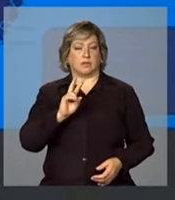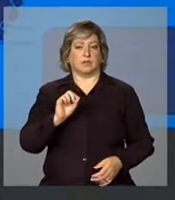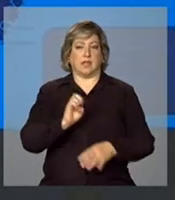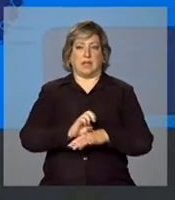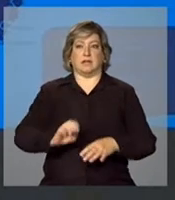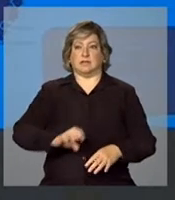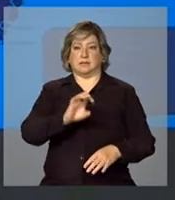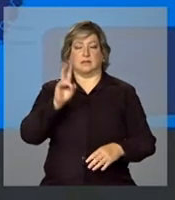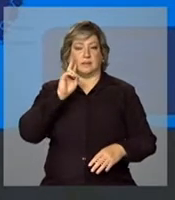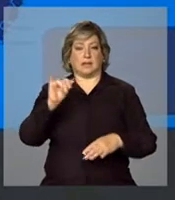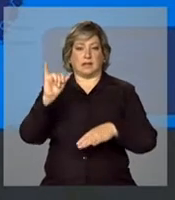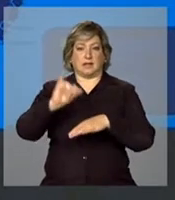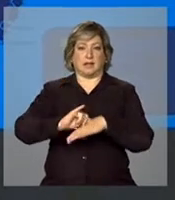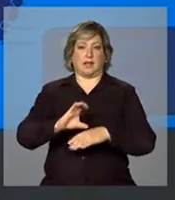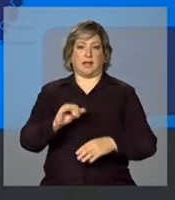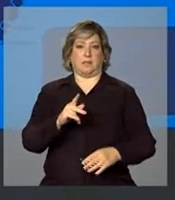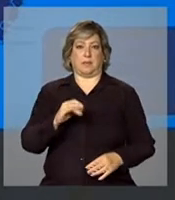que